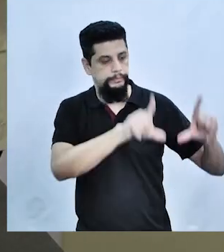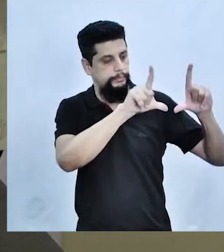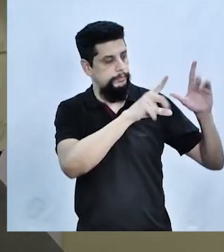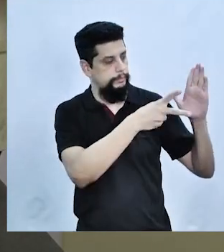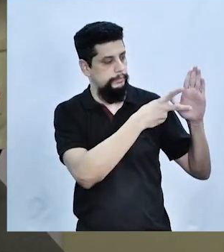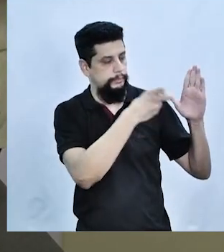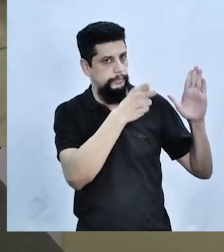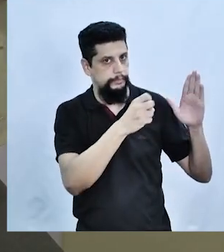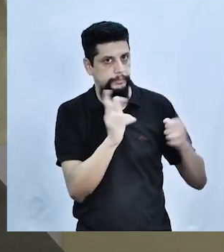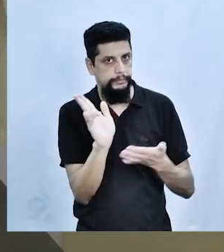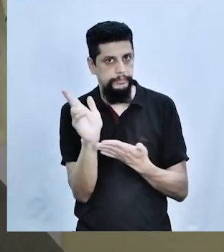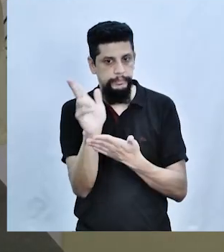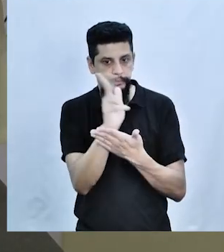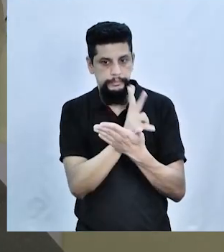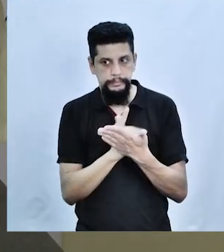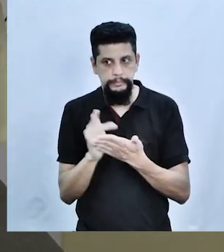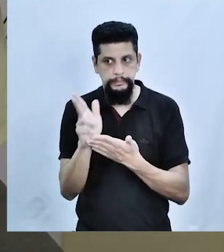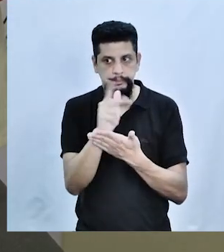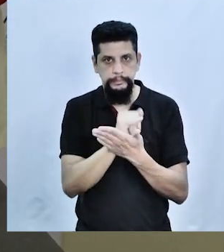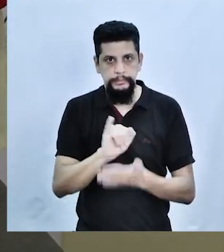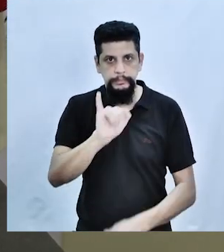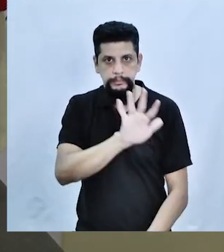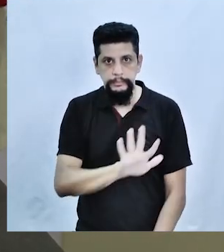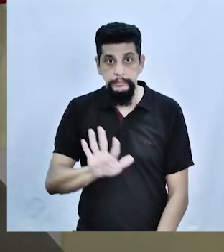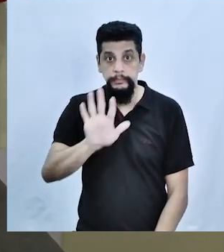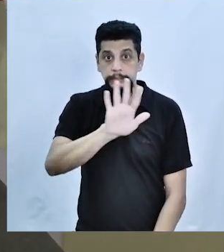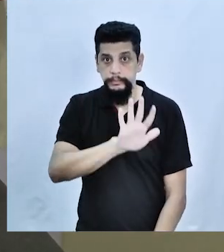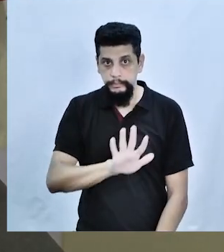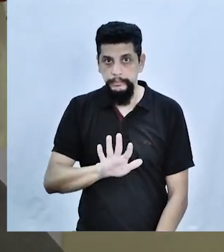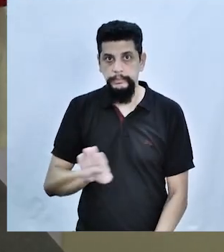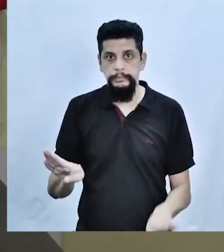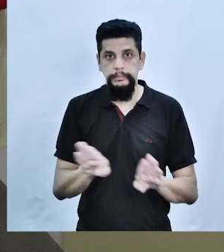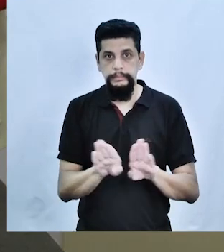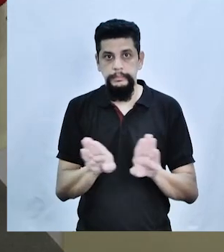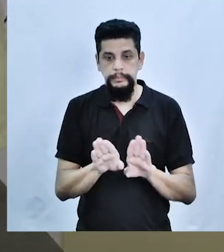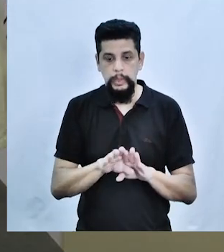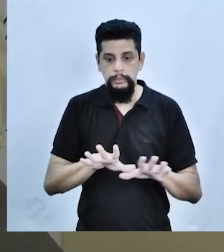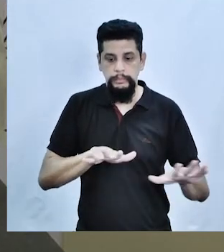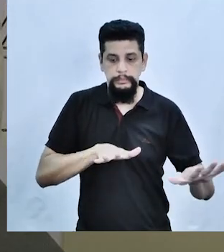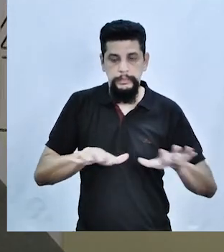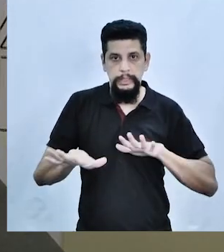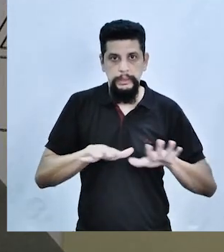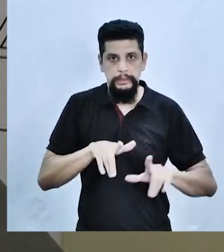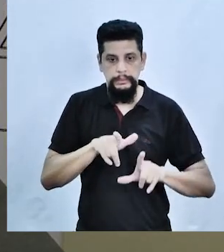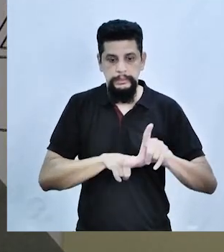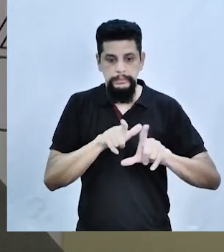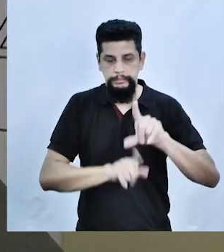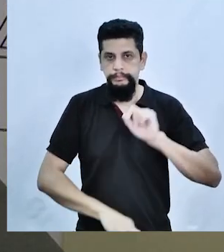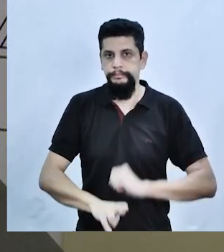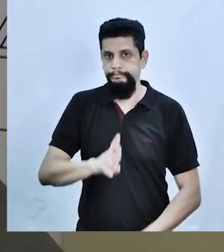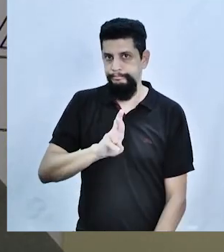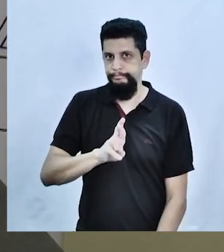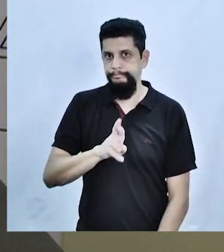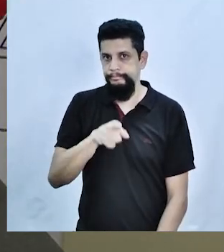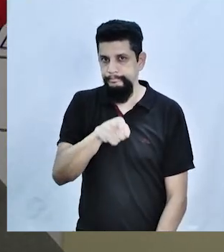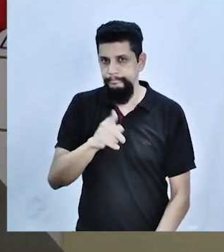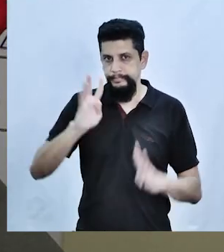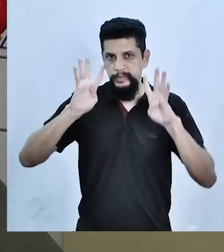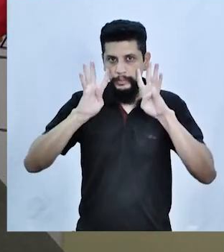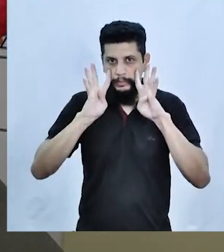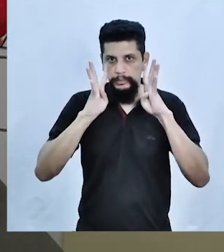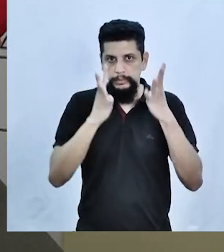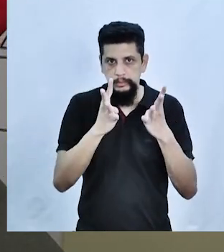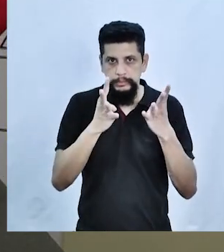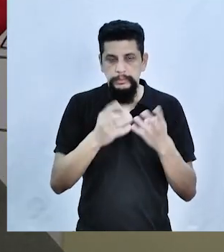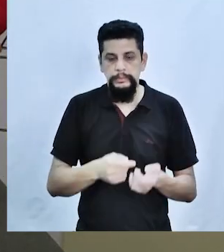olhe lá na tela os desenhos que vão aparecer e também a posição da letra R. É isso, prof? Isso,